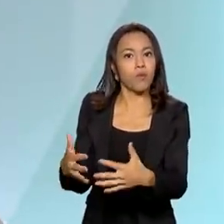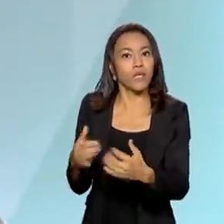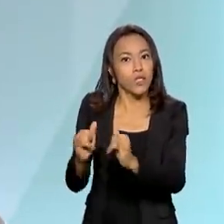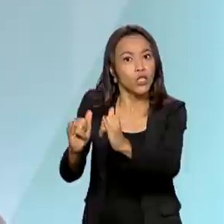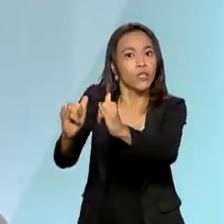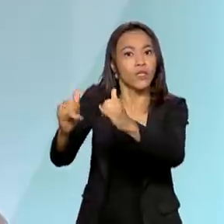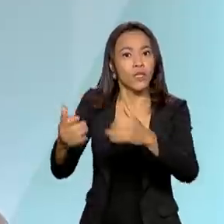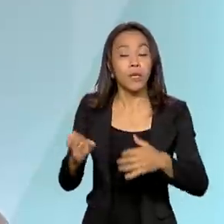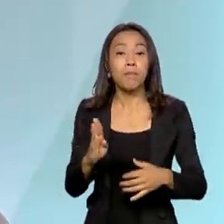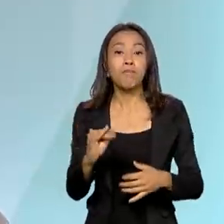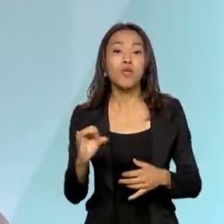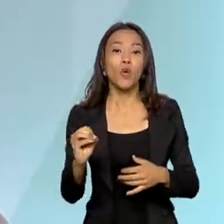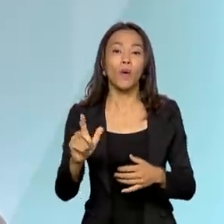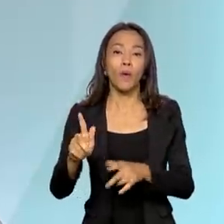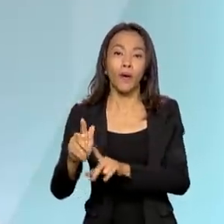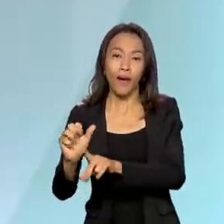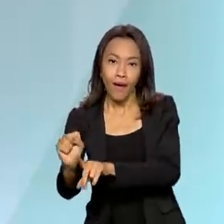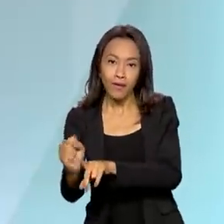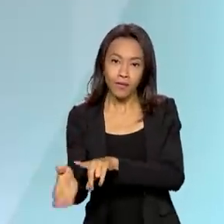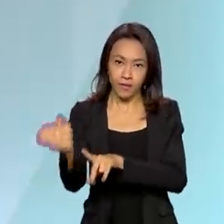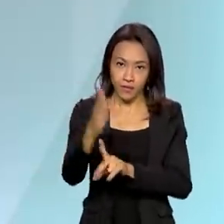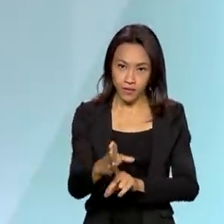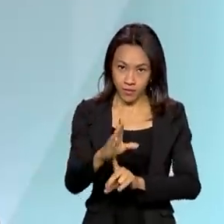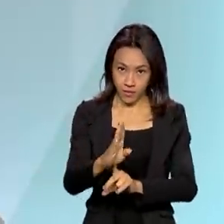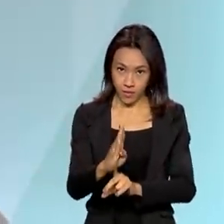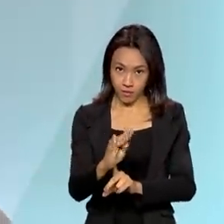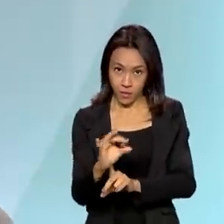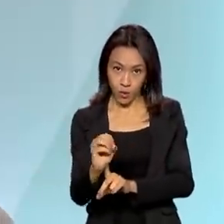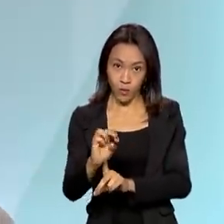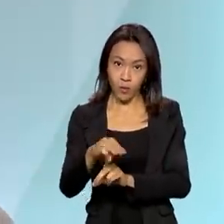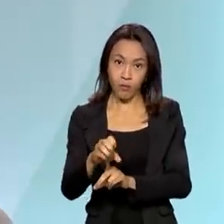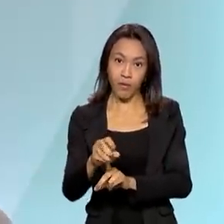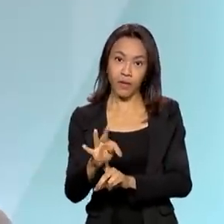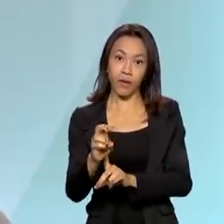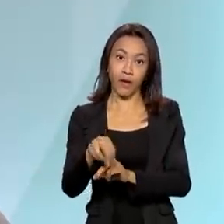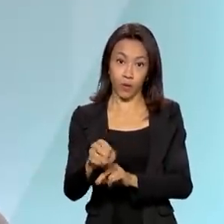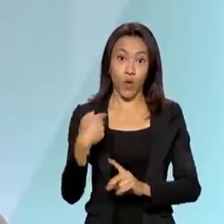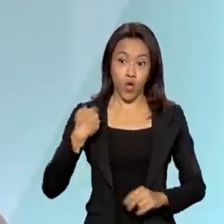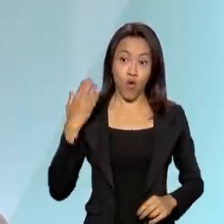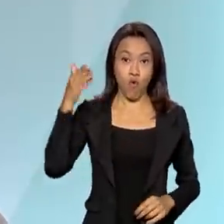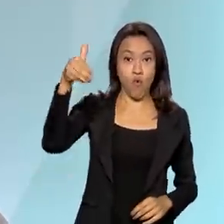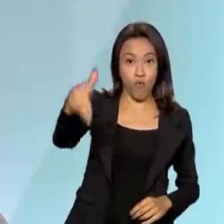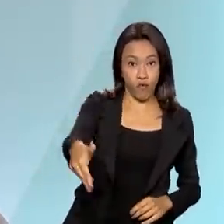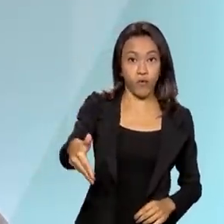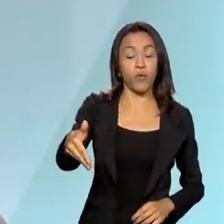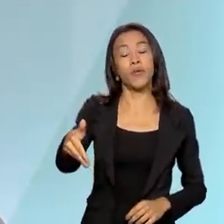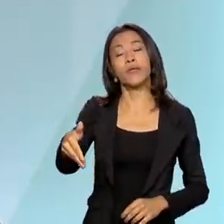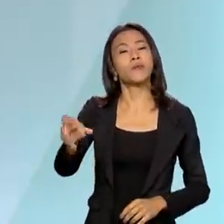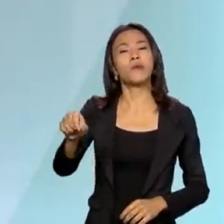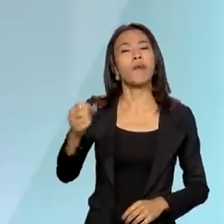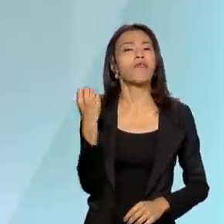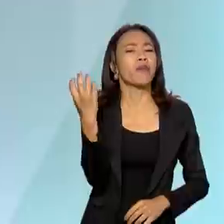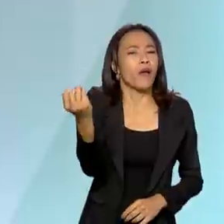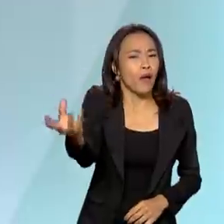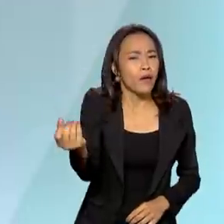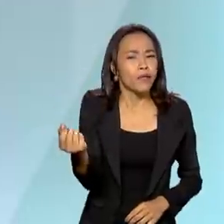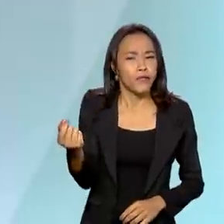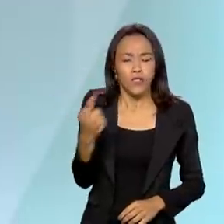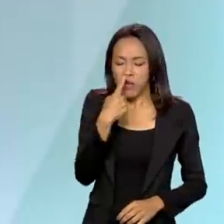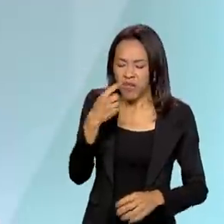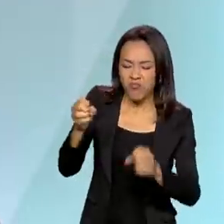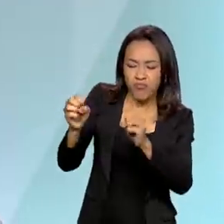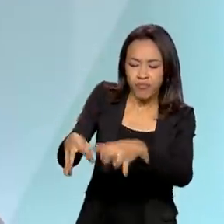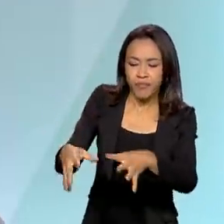Especialmente biogás e biometano. A minha viagem foi ver um aterro sanitário que estava sendo montado em São